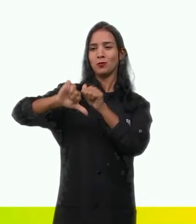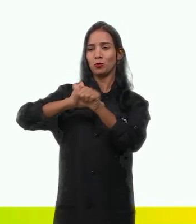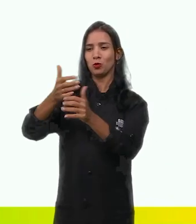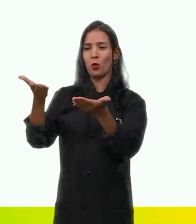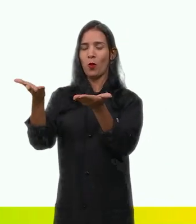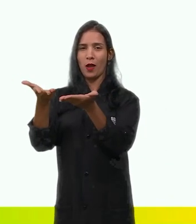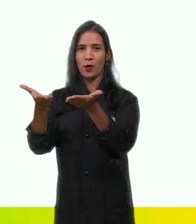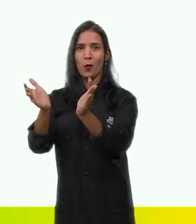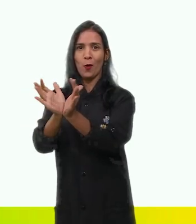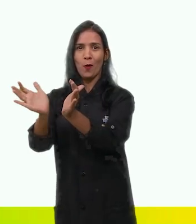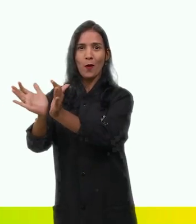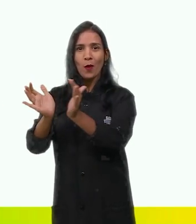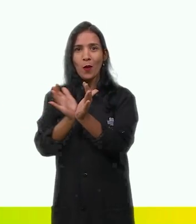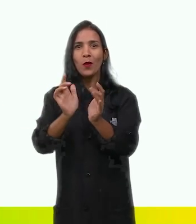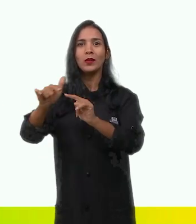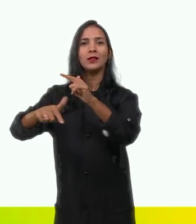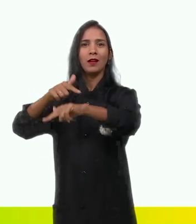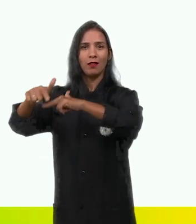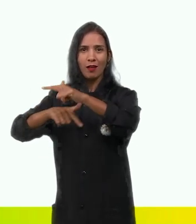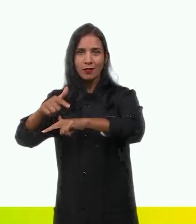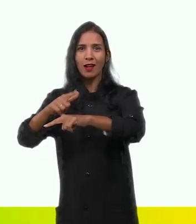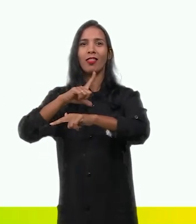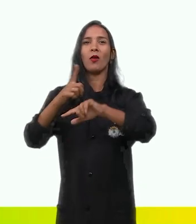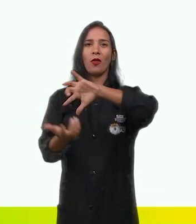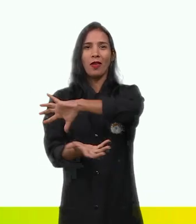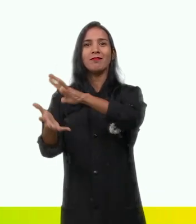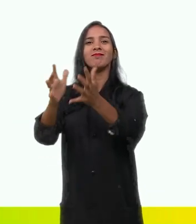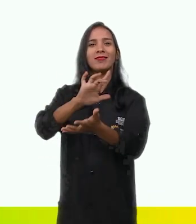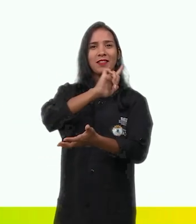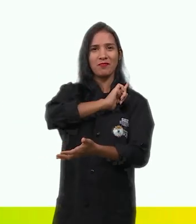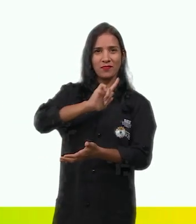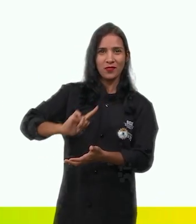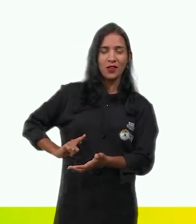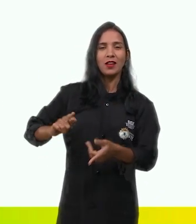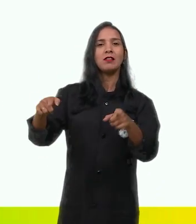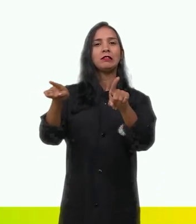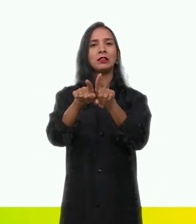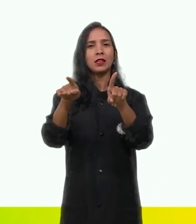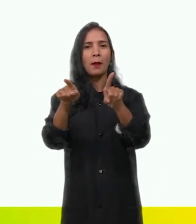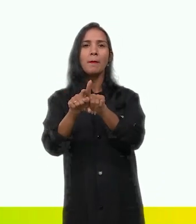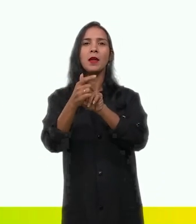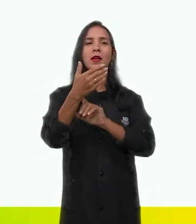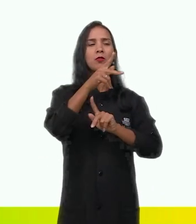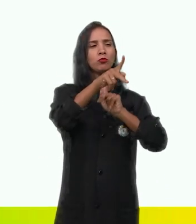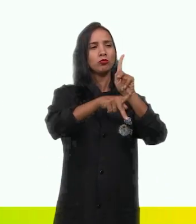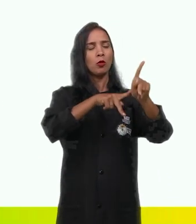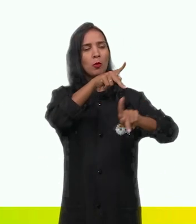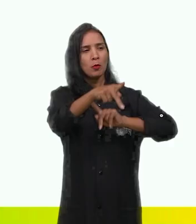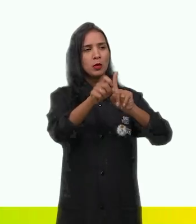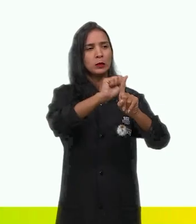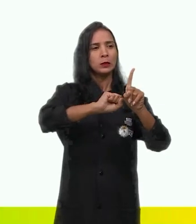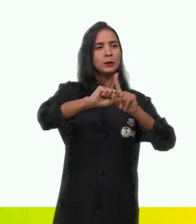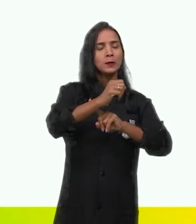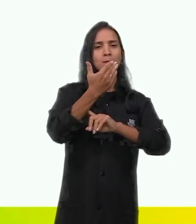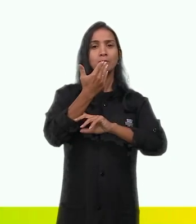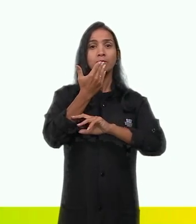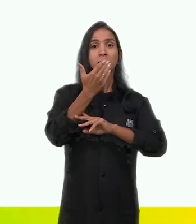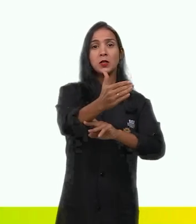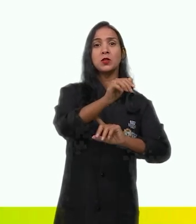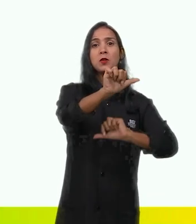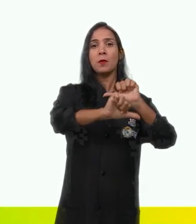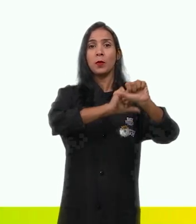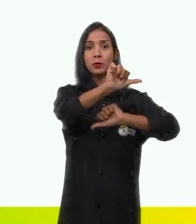Observa aí, mudança no governo, apelo social, transformação